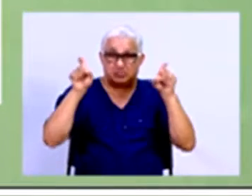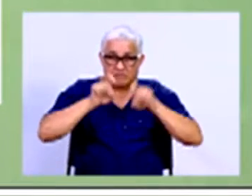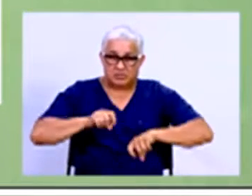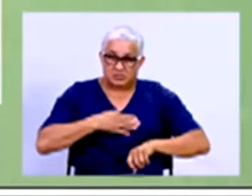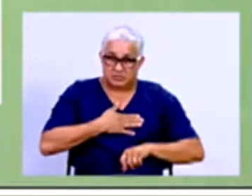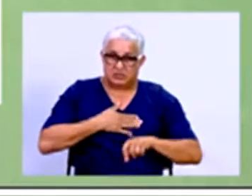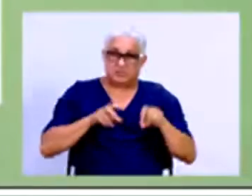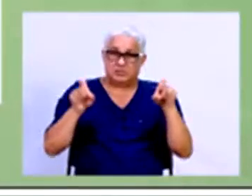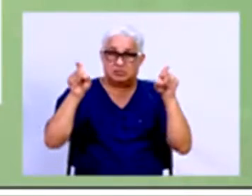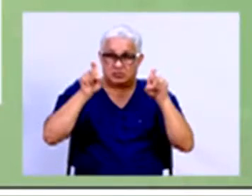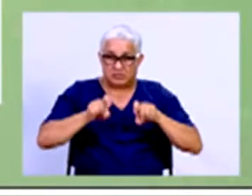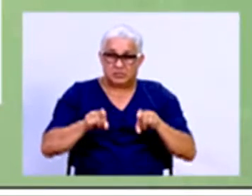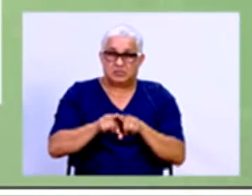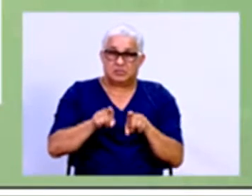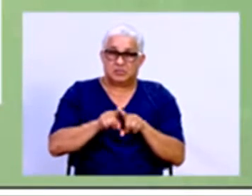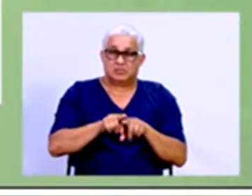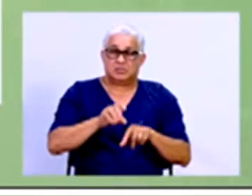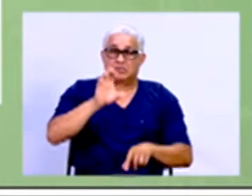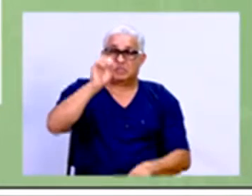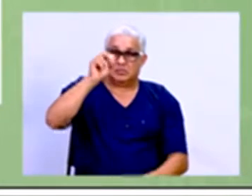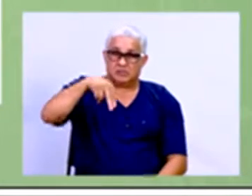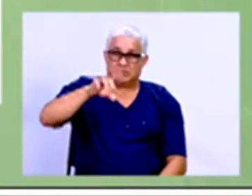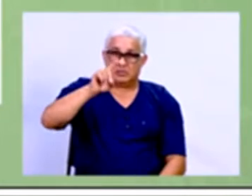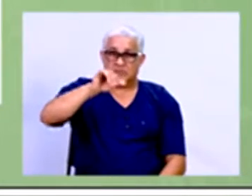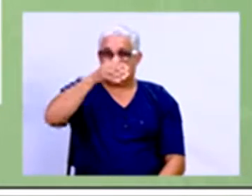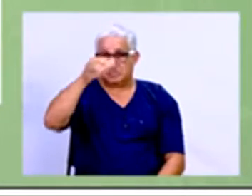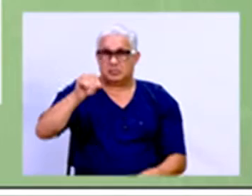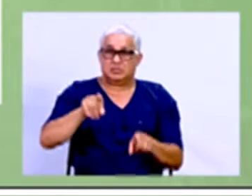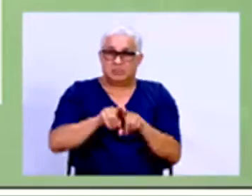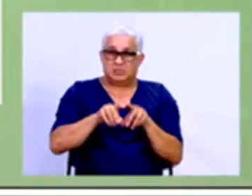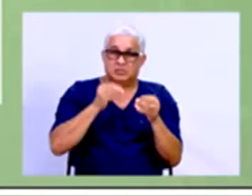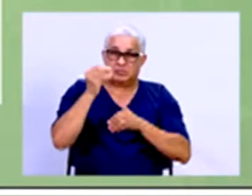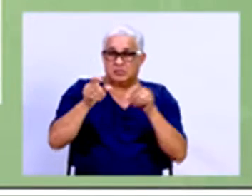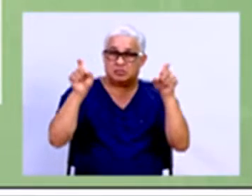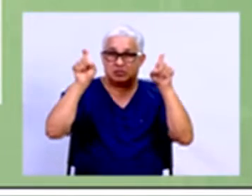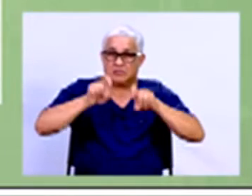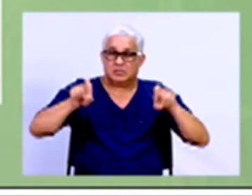certo? A minha condição a ser verificada e a forma como o meu contador vai ser